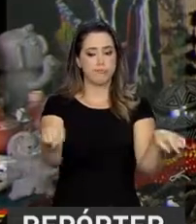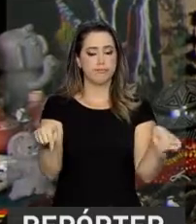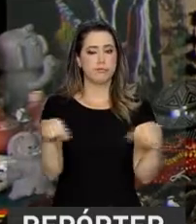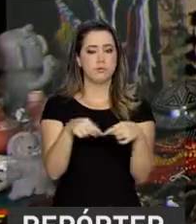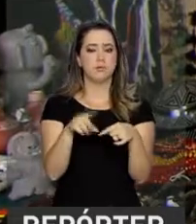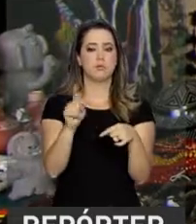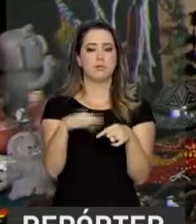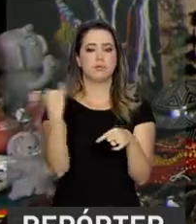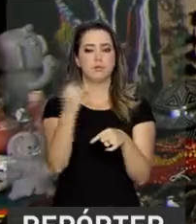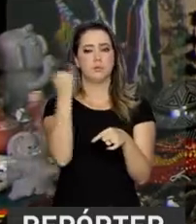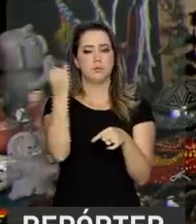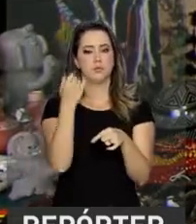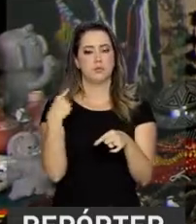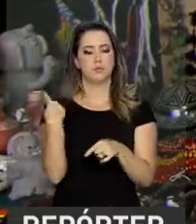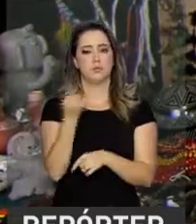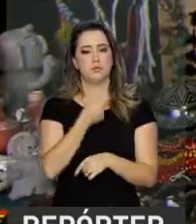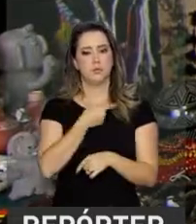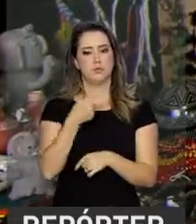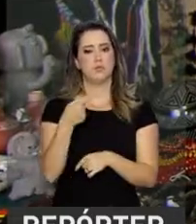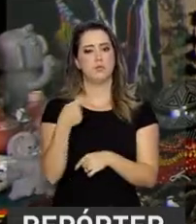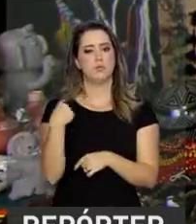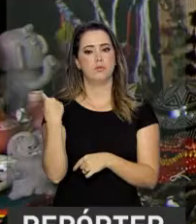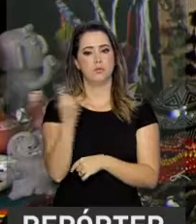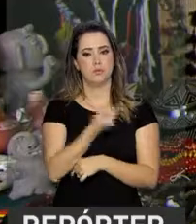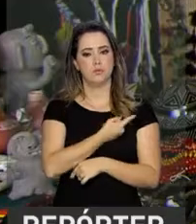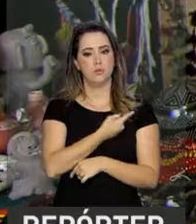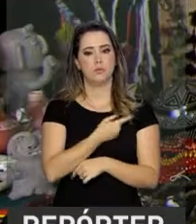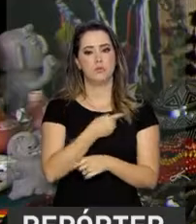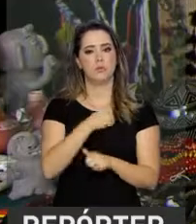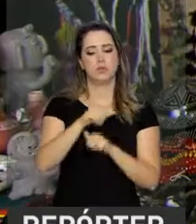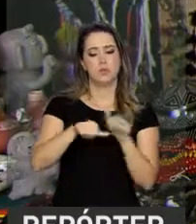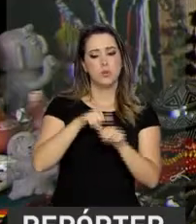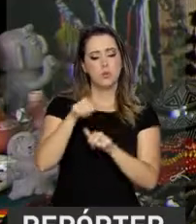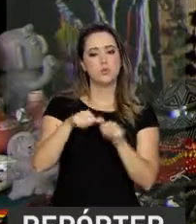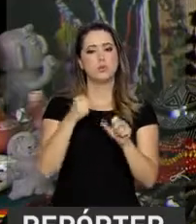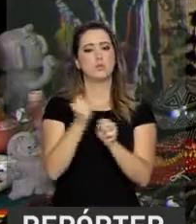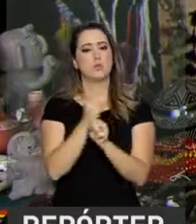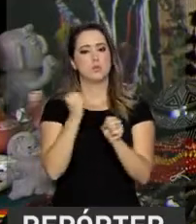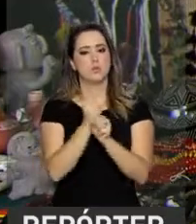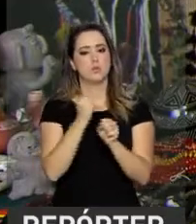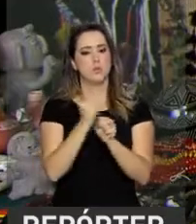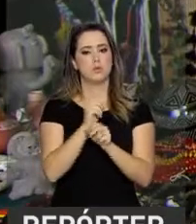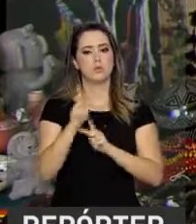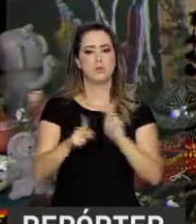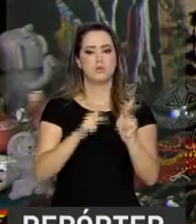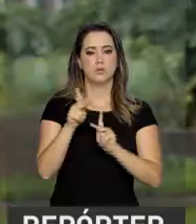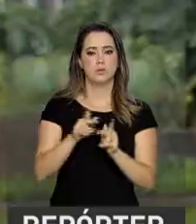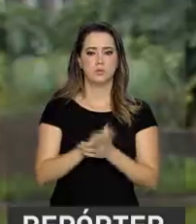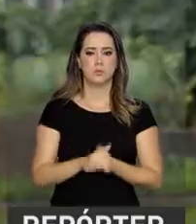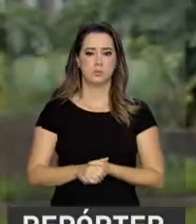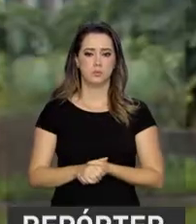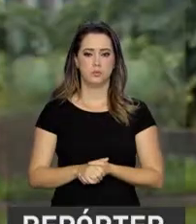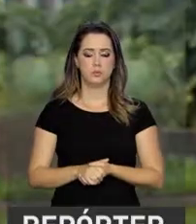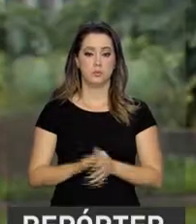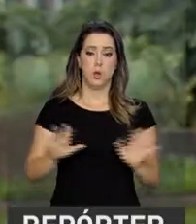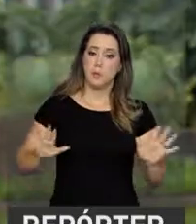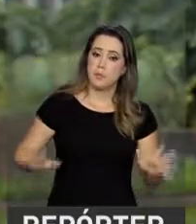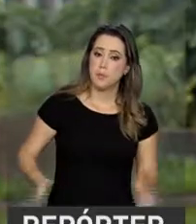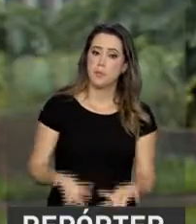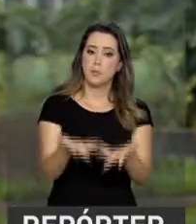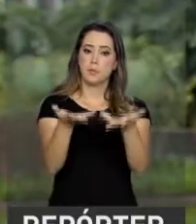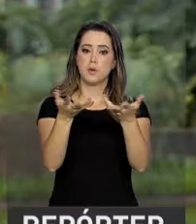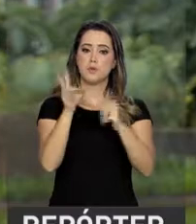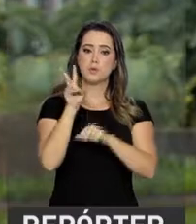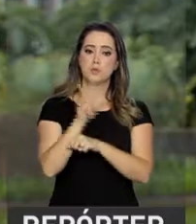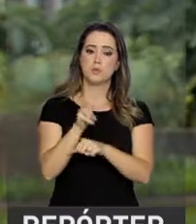nós, isso foi tudo na nossa reconstrução de nós povos originários. A promoção e a